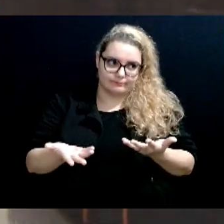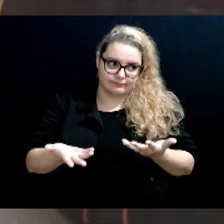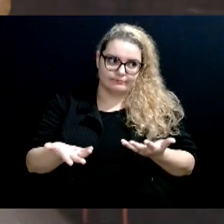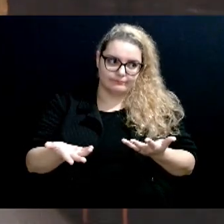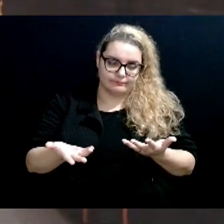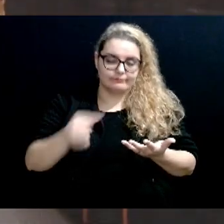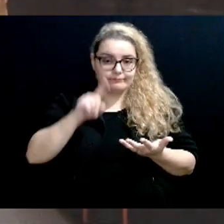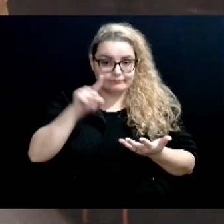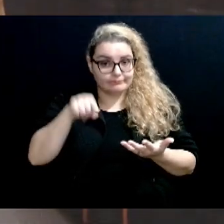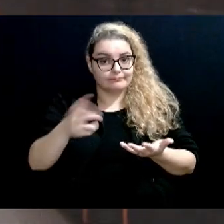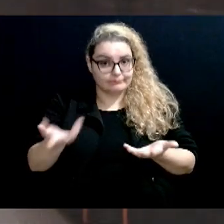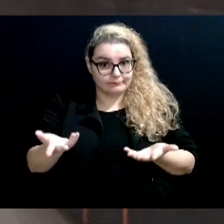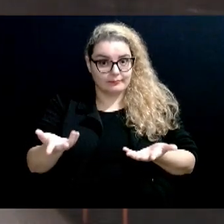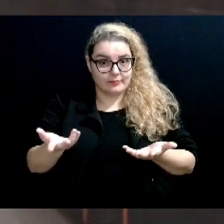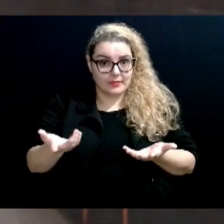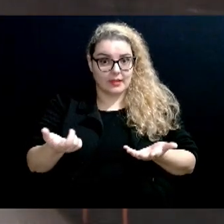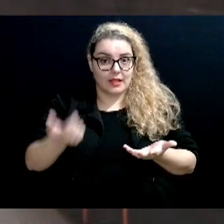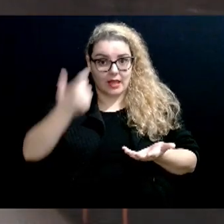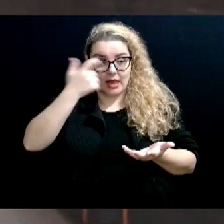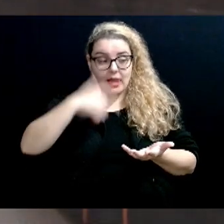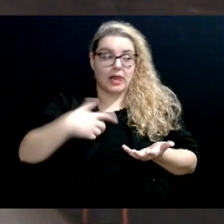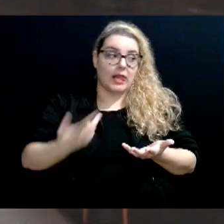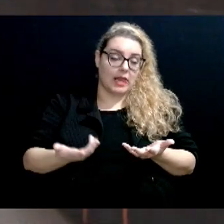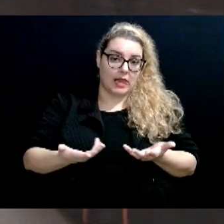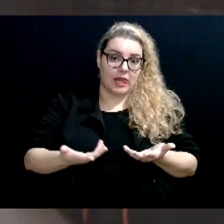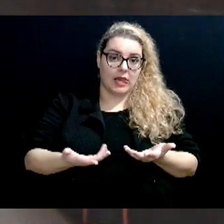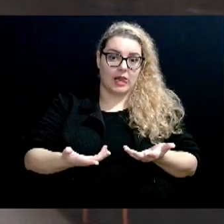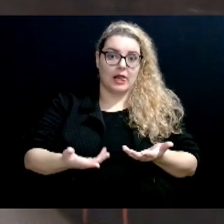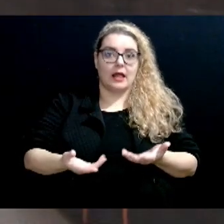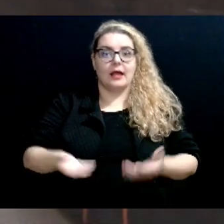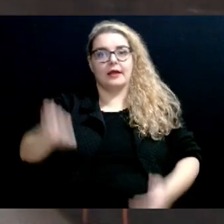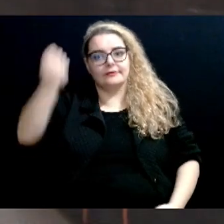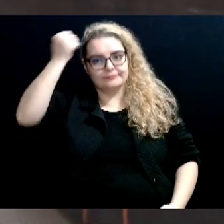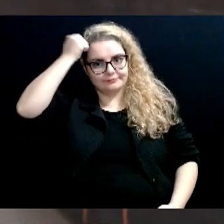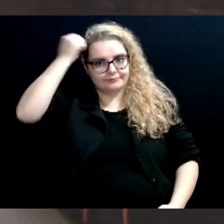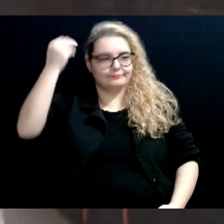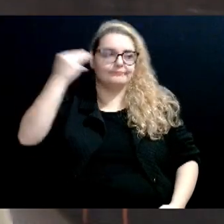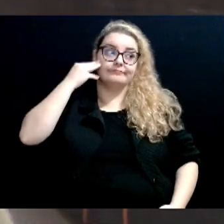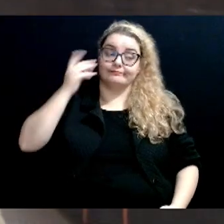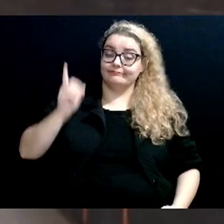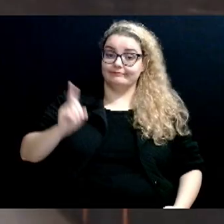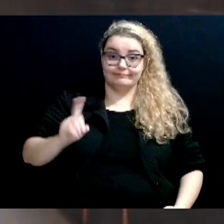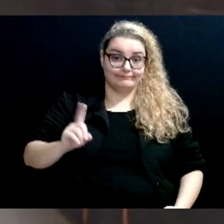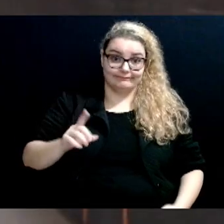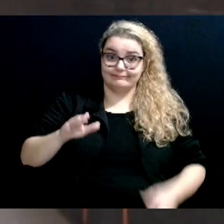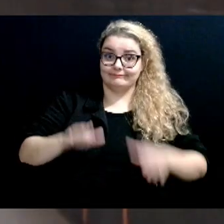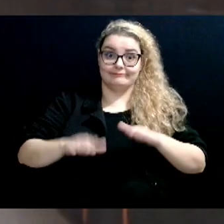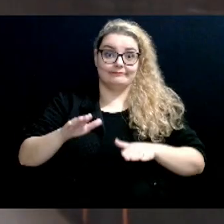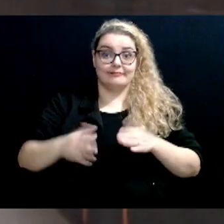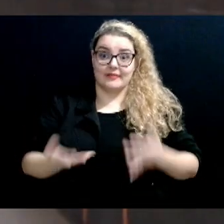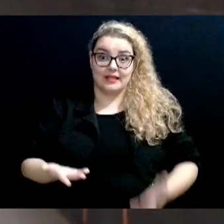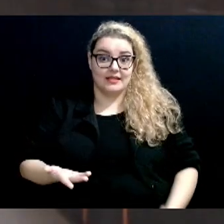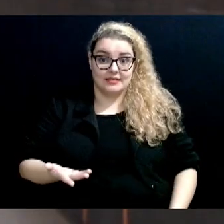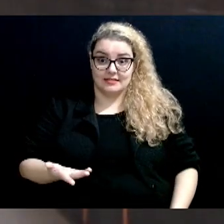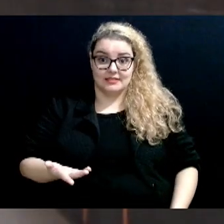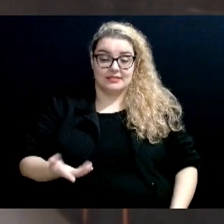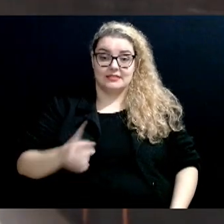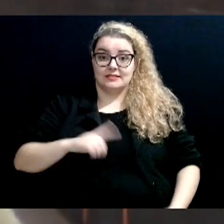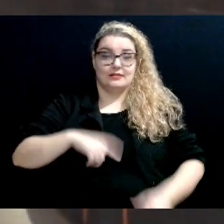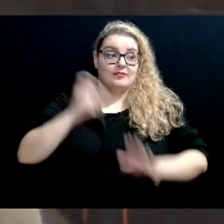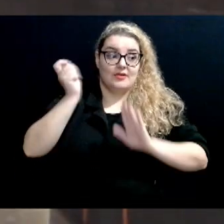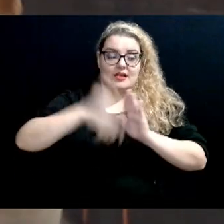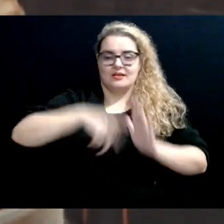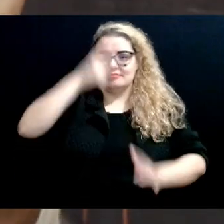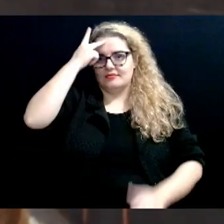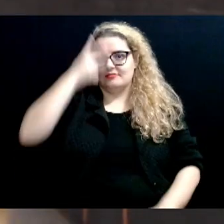pessoa acaba jogando em cima da memória a responsabilidade, mas às vezes ela não registrou aquilo como deveria,